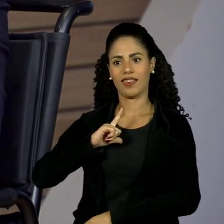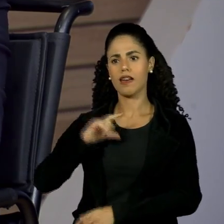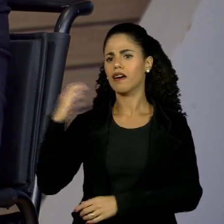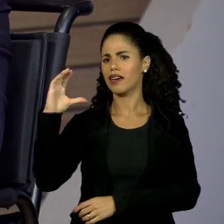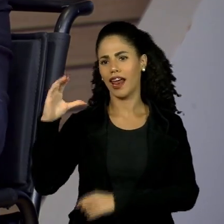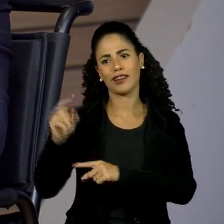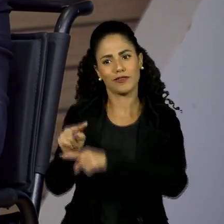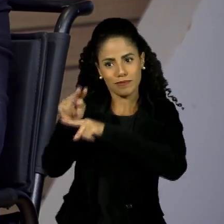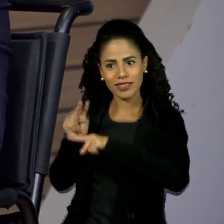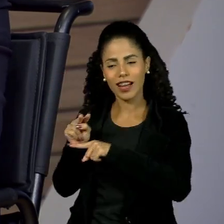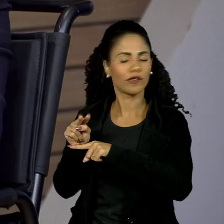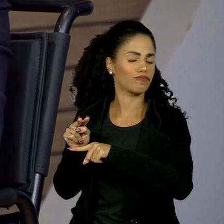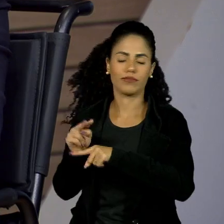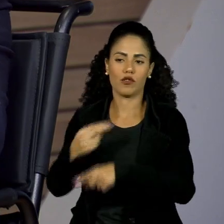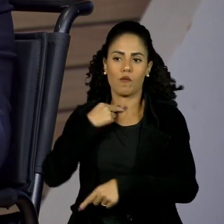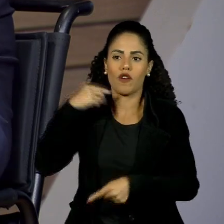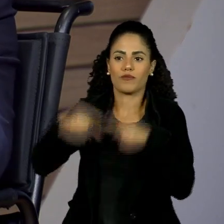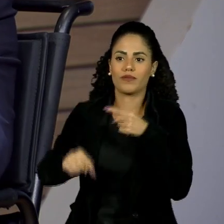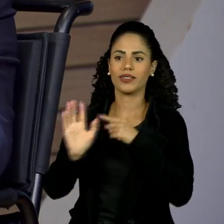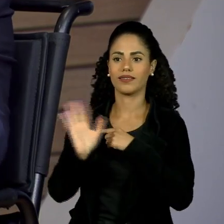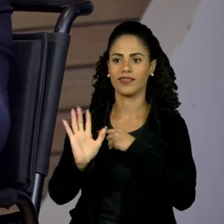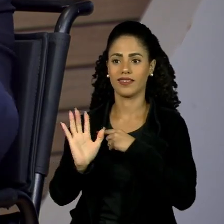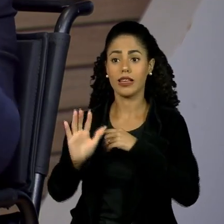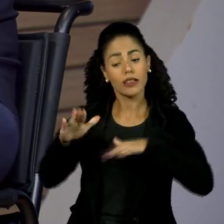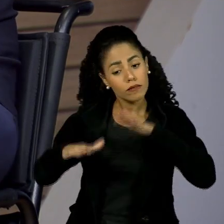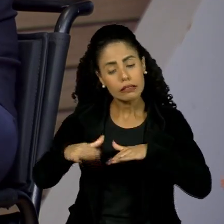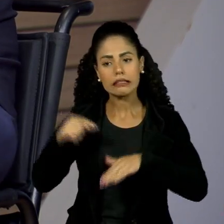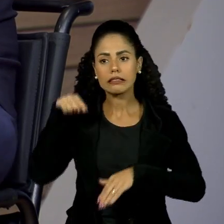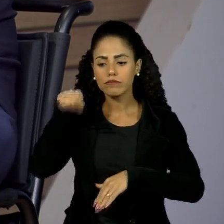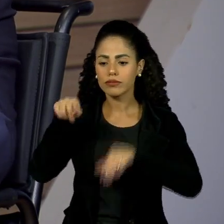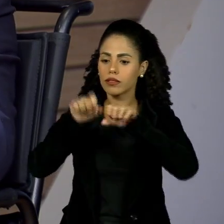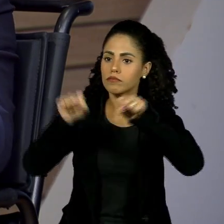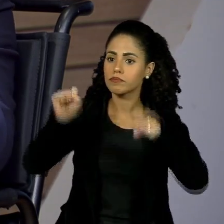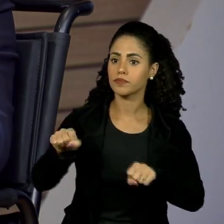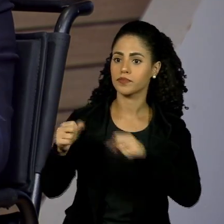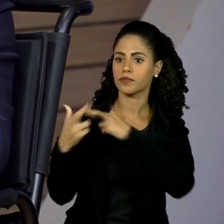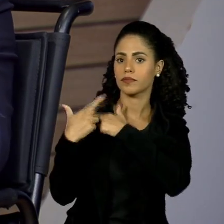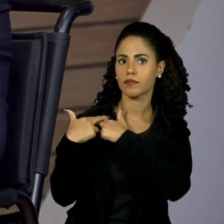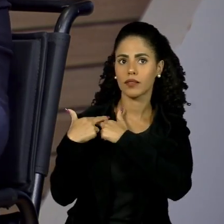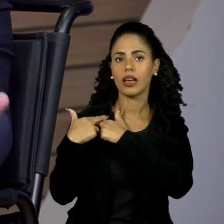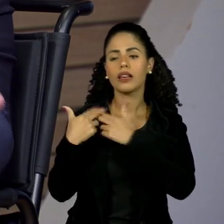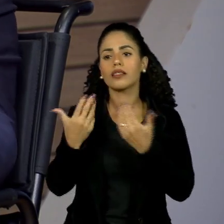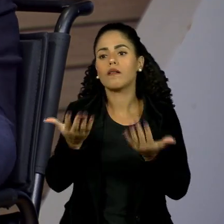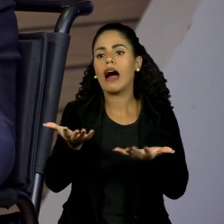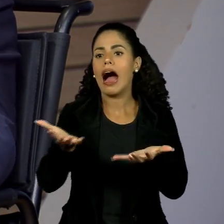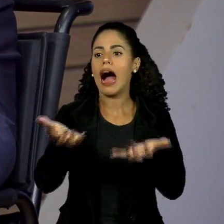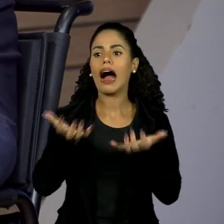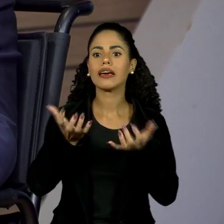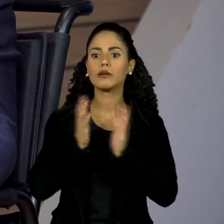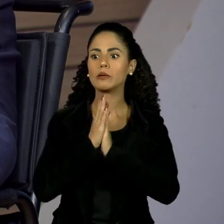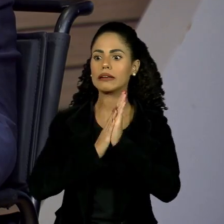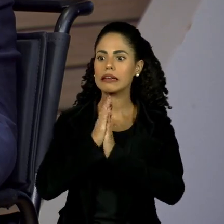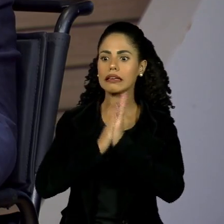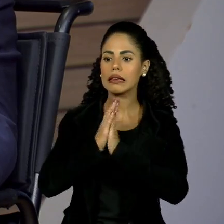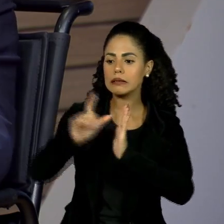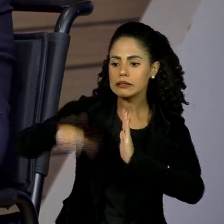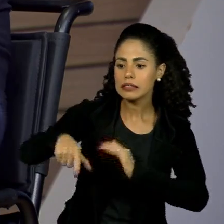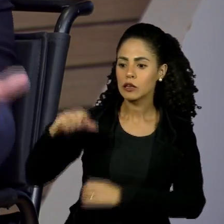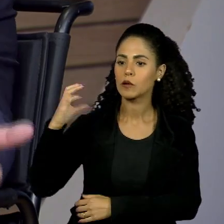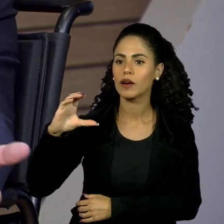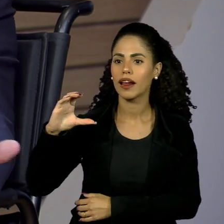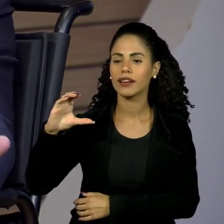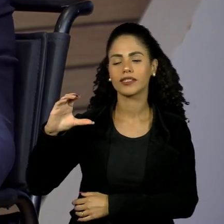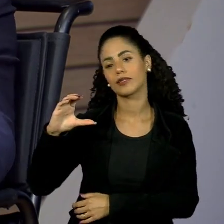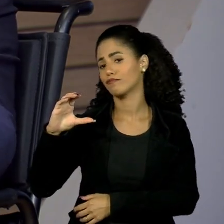têm muitas preocupações com o jogo responsável, pelo menos que vieram falar com a gente. Mas ele gostaria que se desse essa oportunidade de apostar com cartão de crédito porque ele